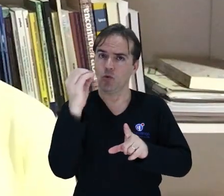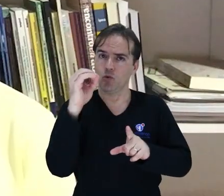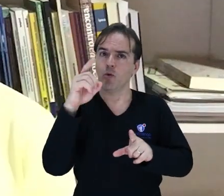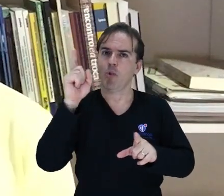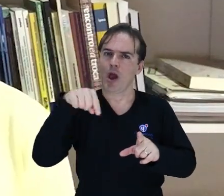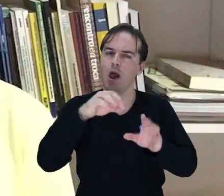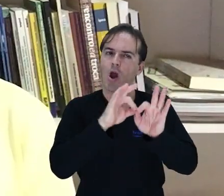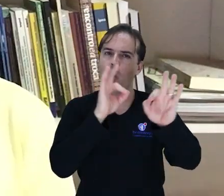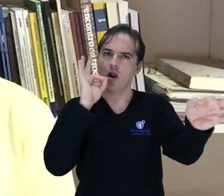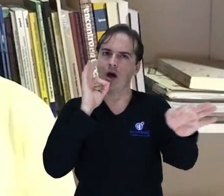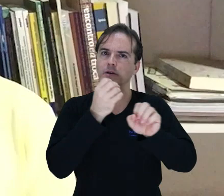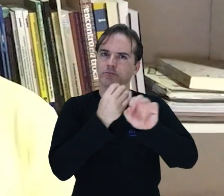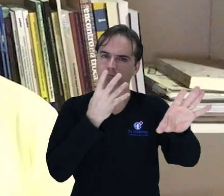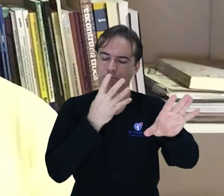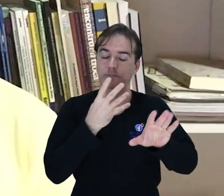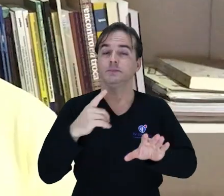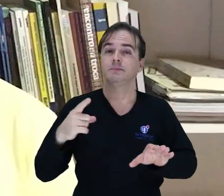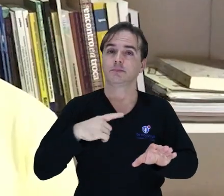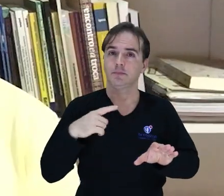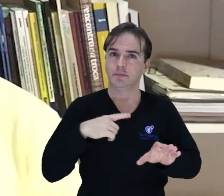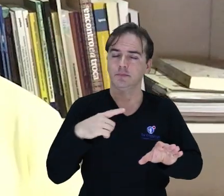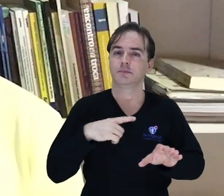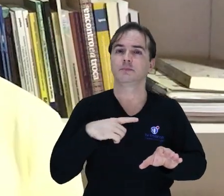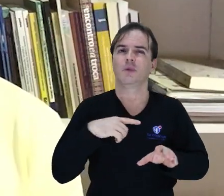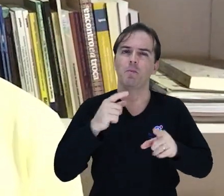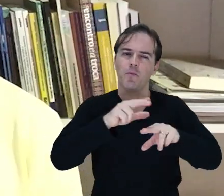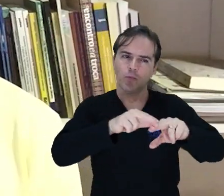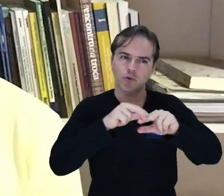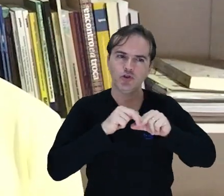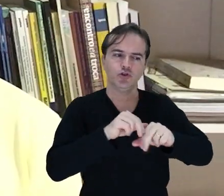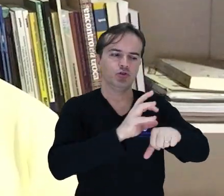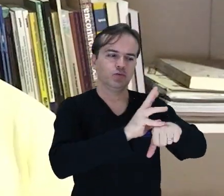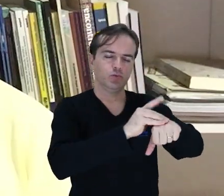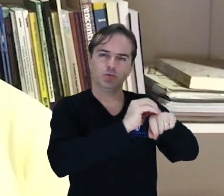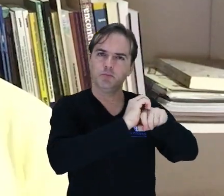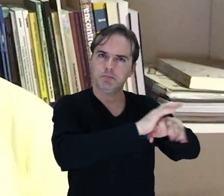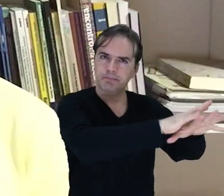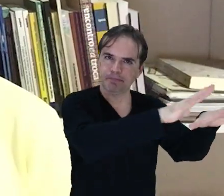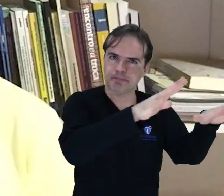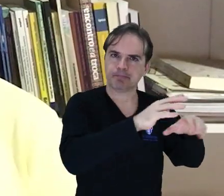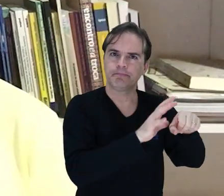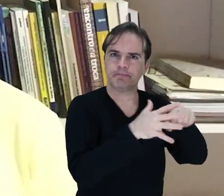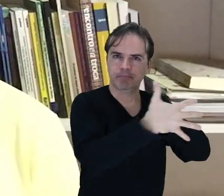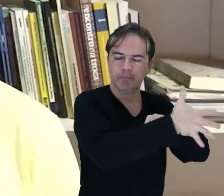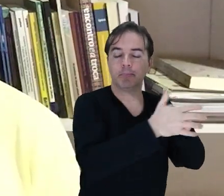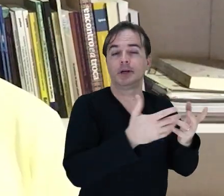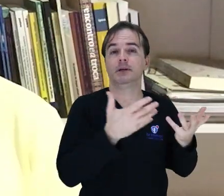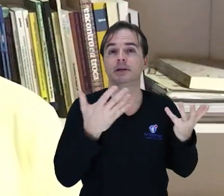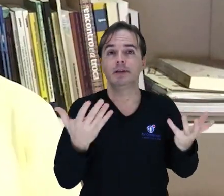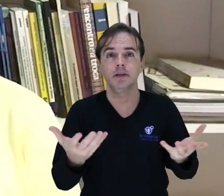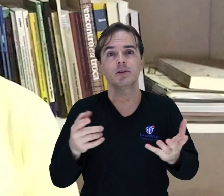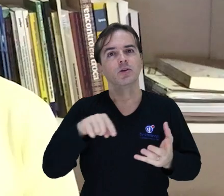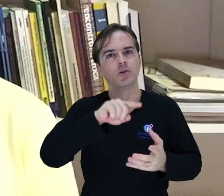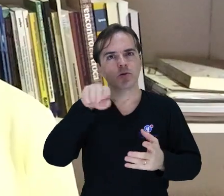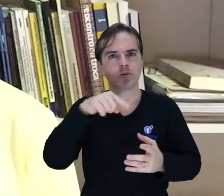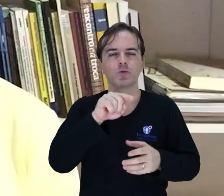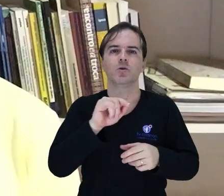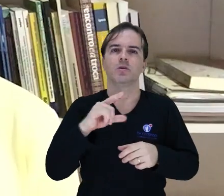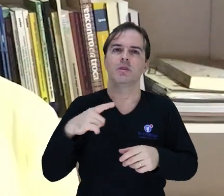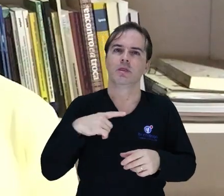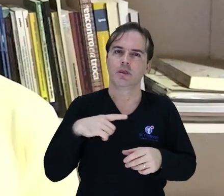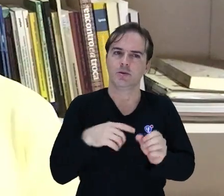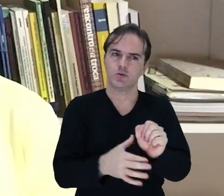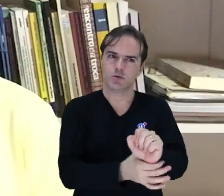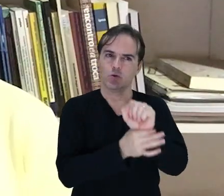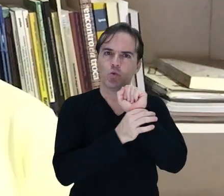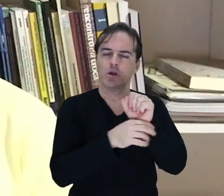por decorrência da pandemia da Covid-19, então nós realizaremos ele por medida de